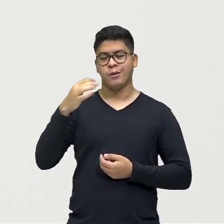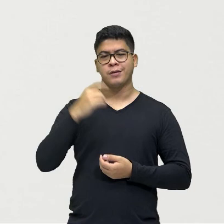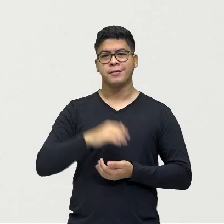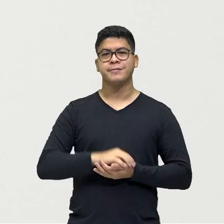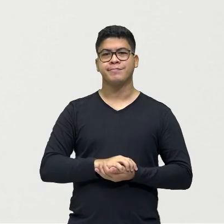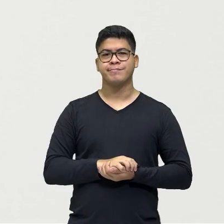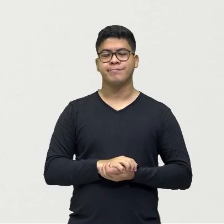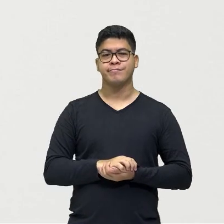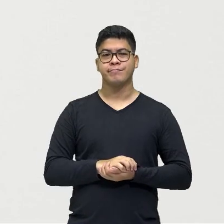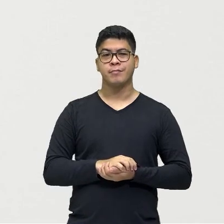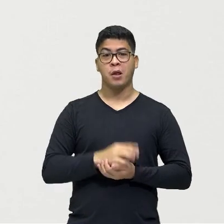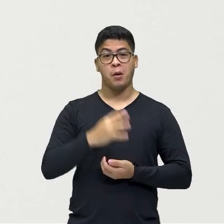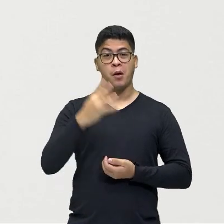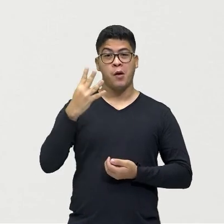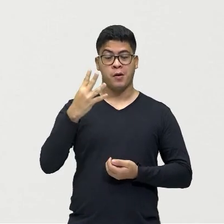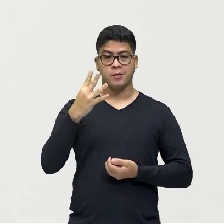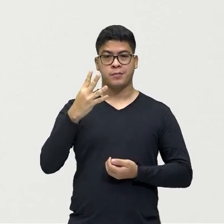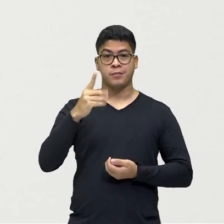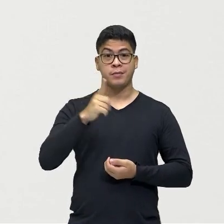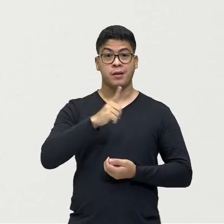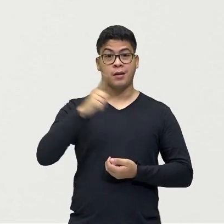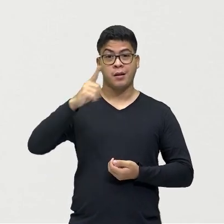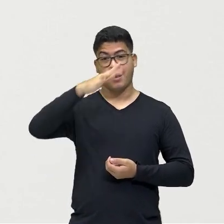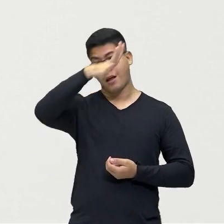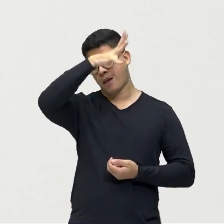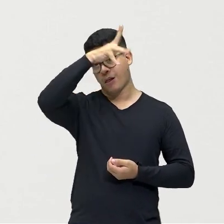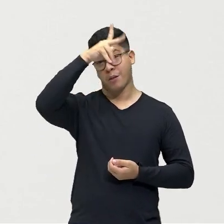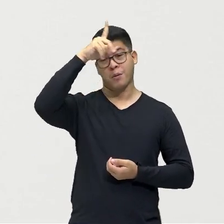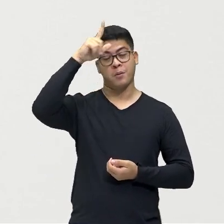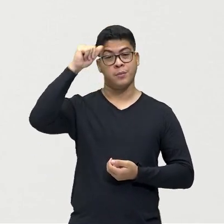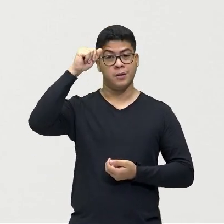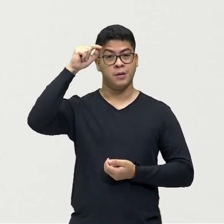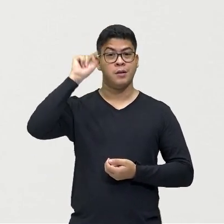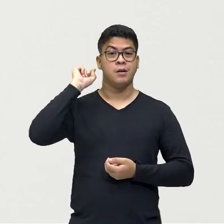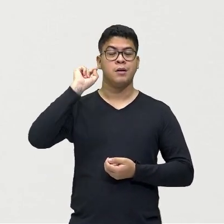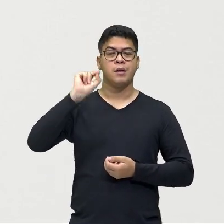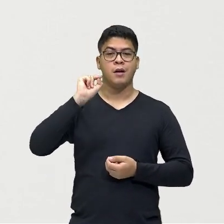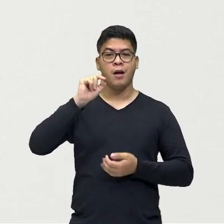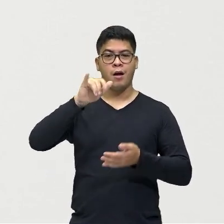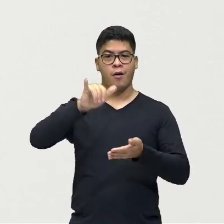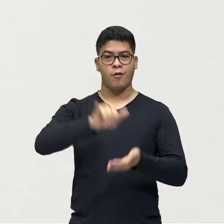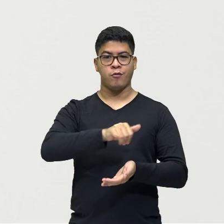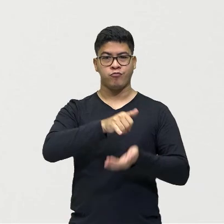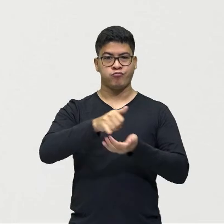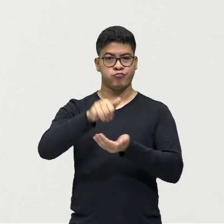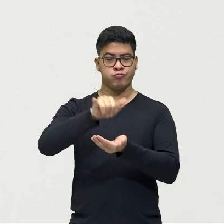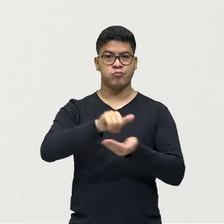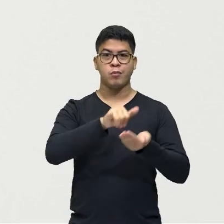4. No Amazonas, a festa do boi-bumbá é realizada na cidade de